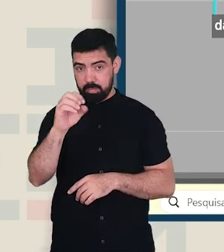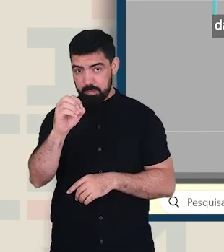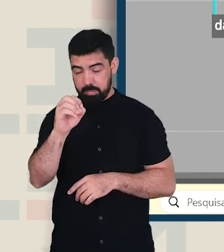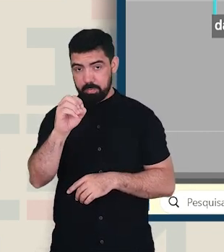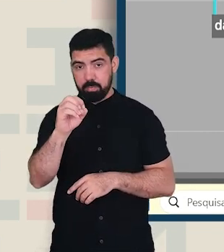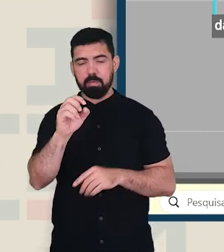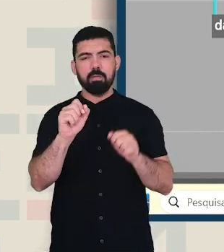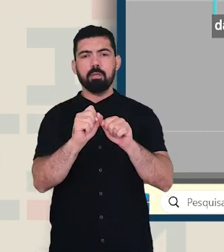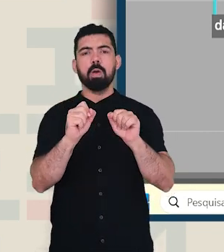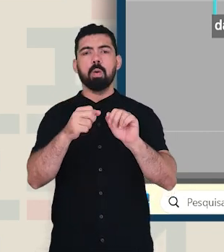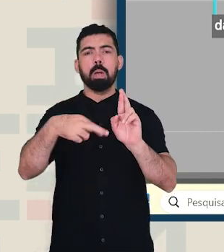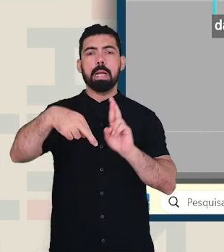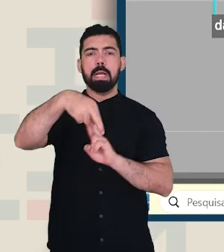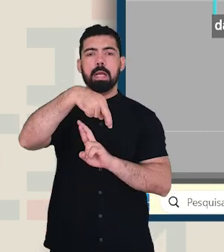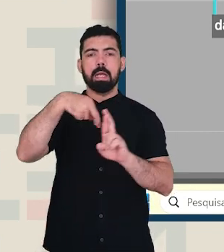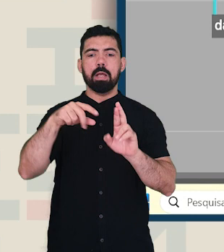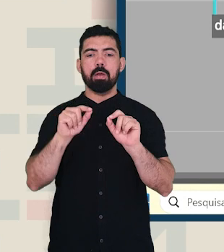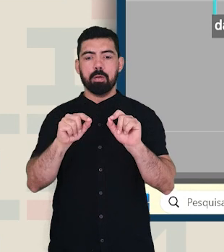uma relação que é...